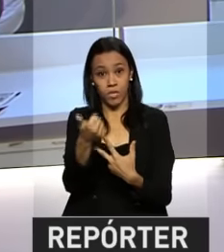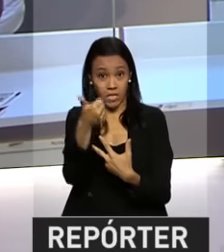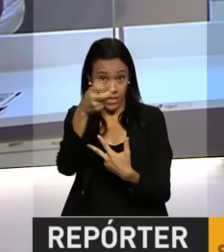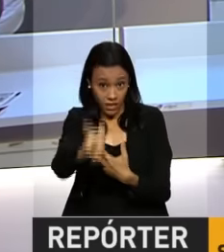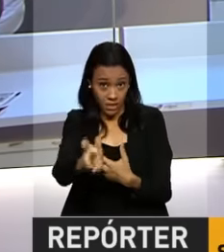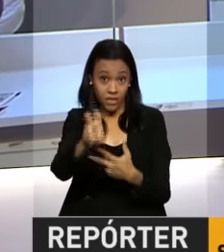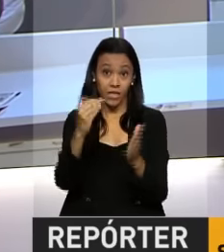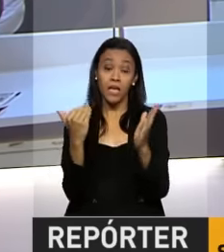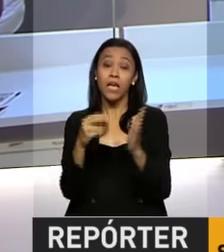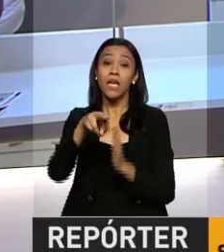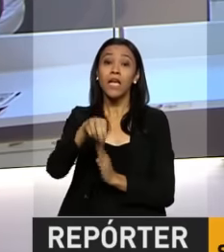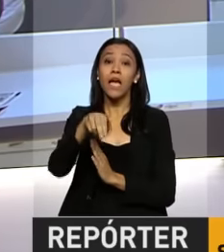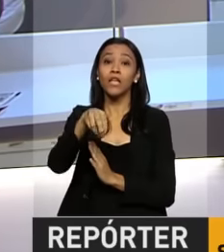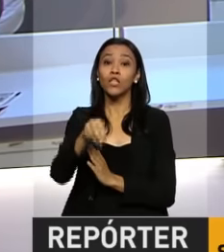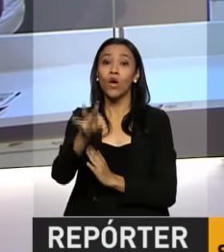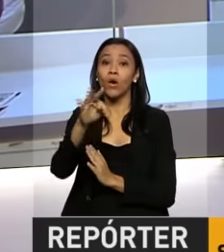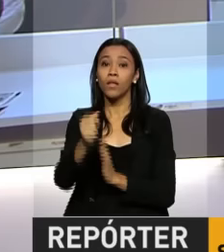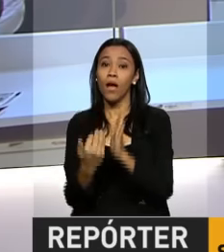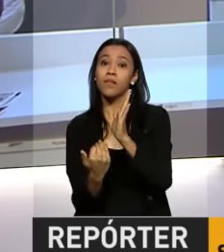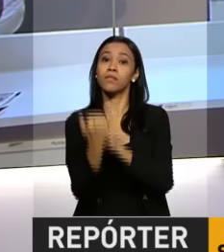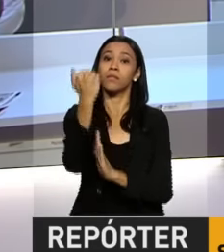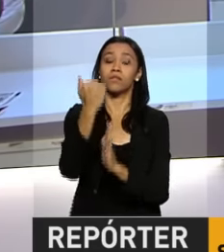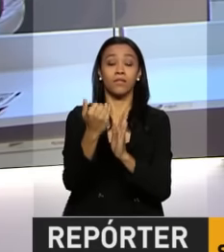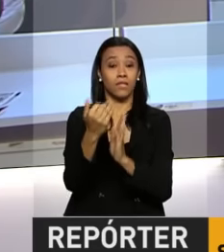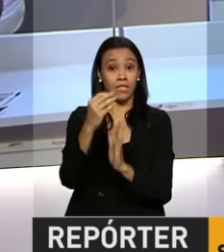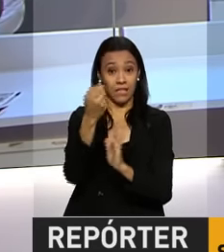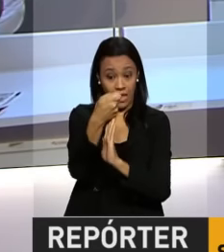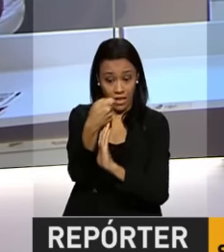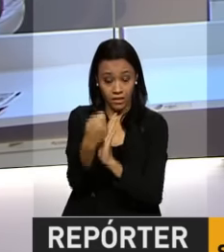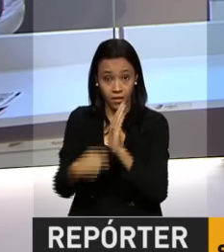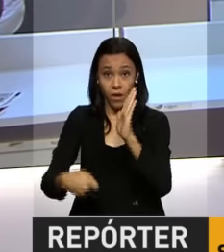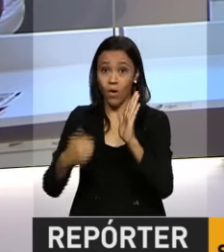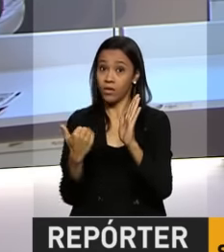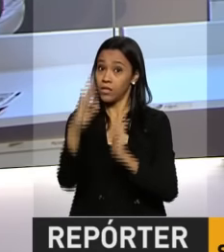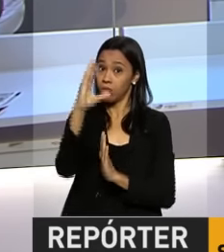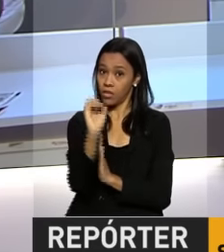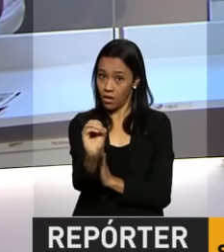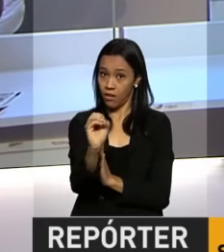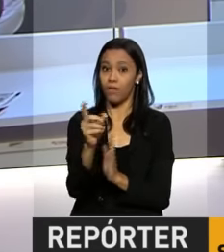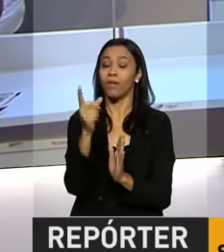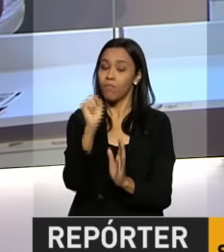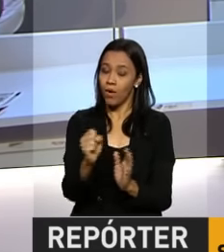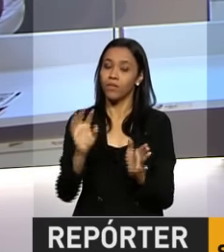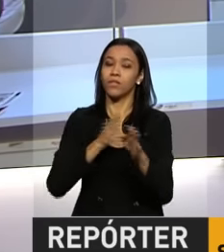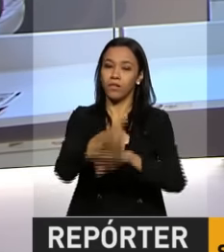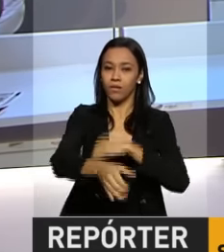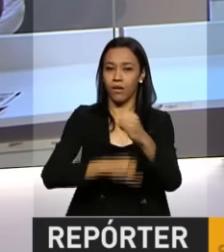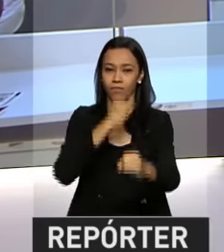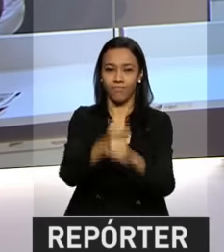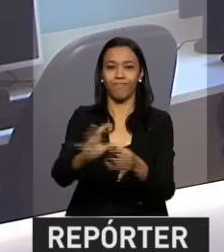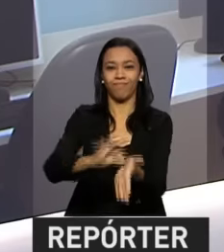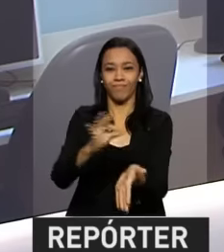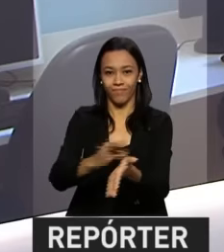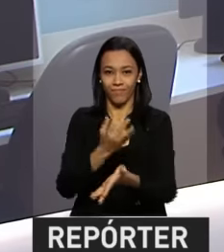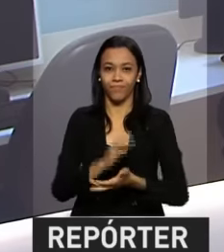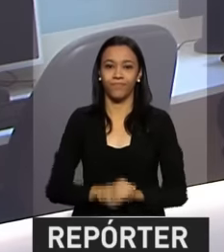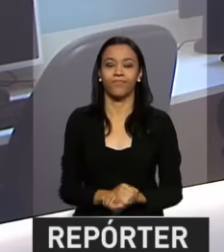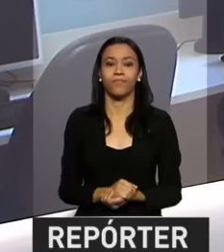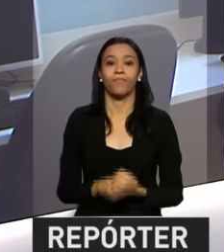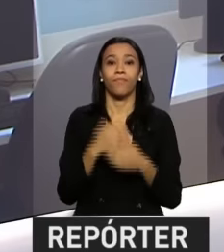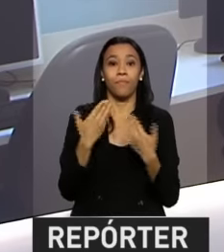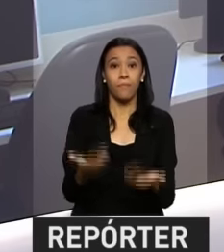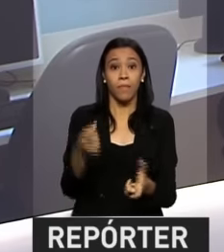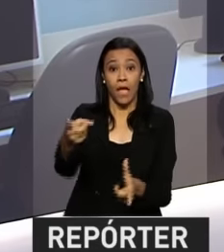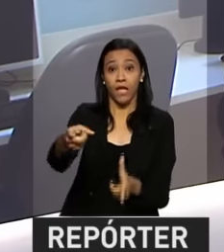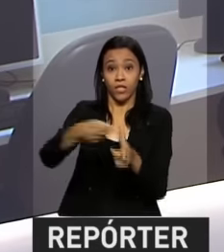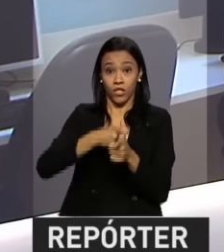nota acima de zero na redação as inscrições devem ser feitas na página do czu na internet a dívida